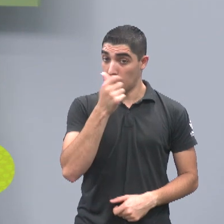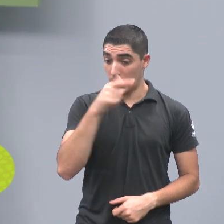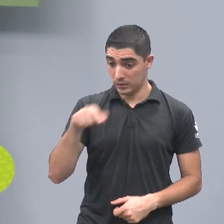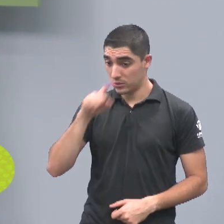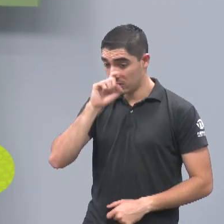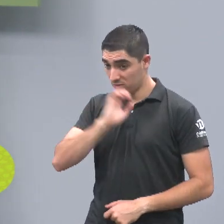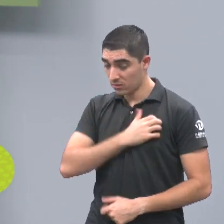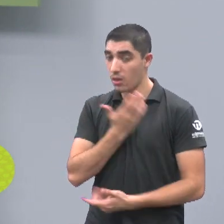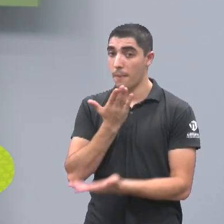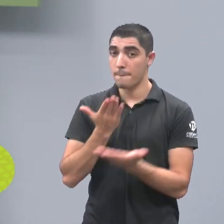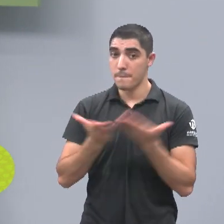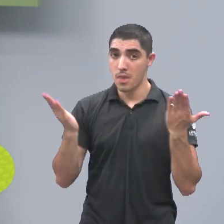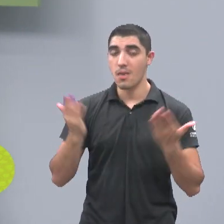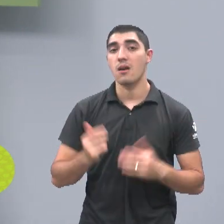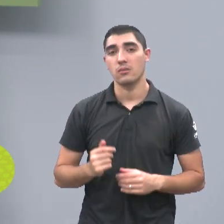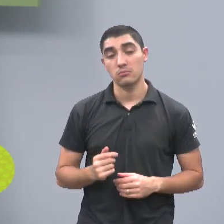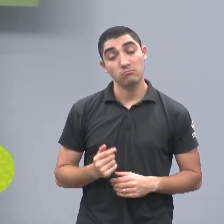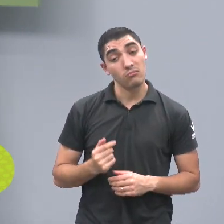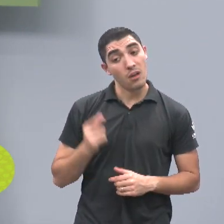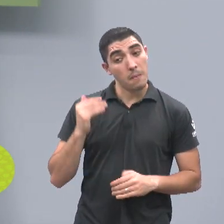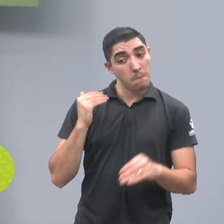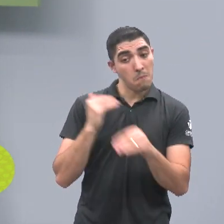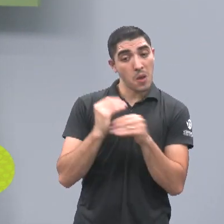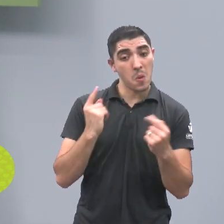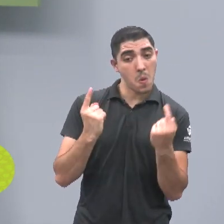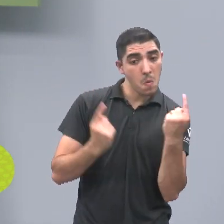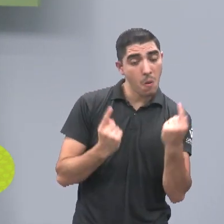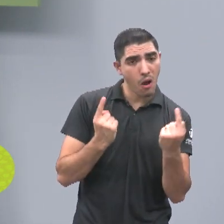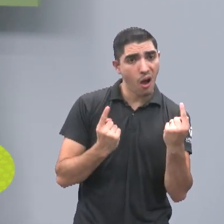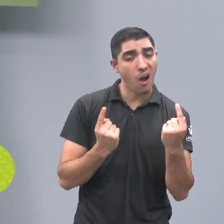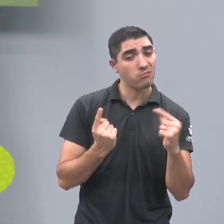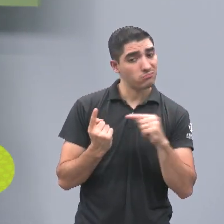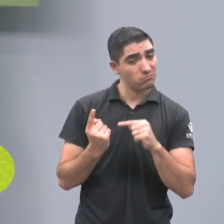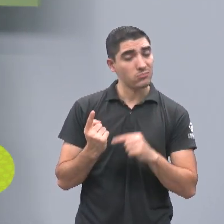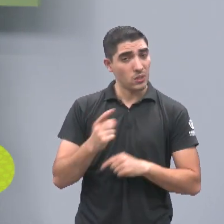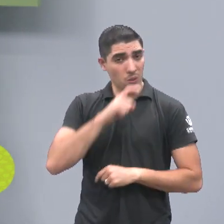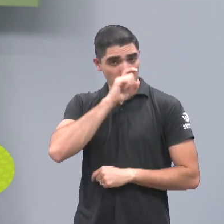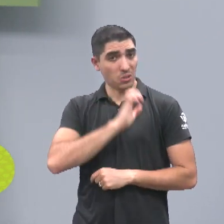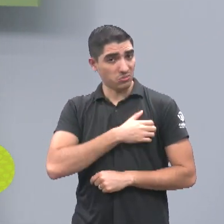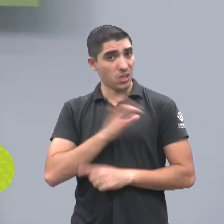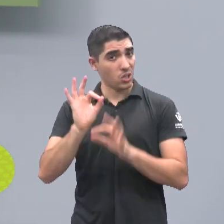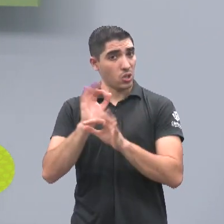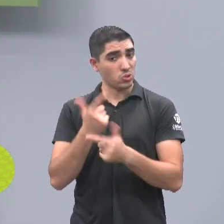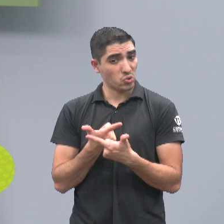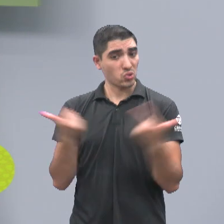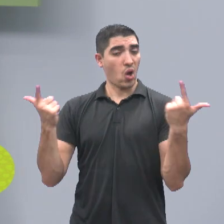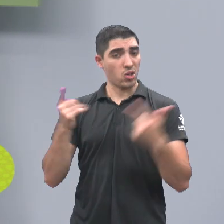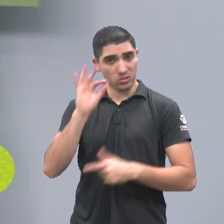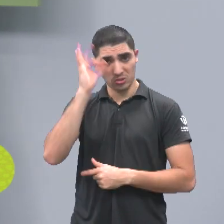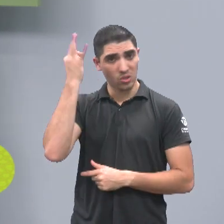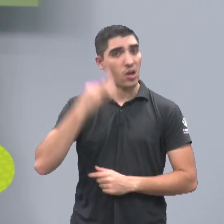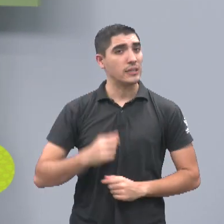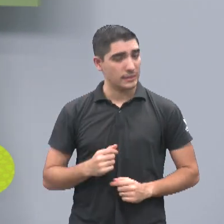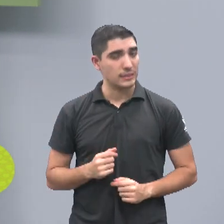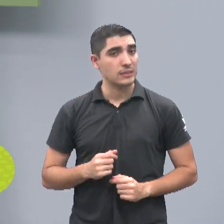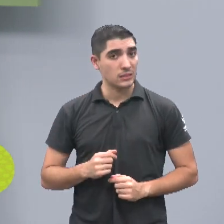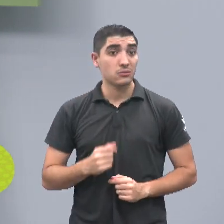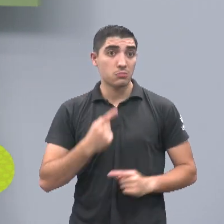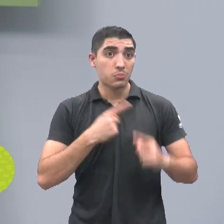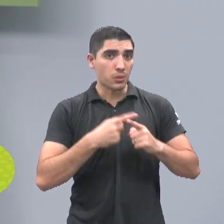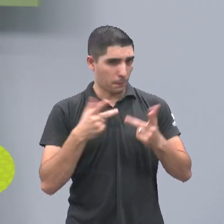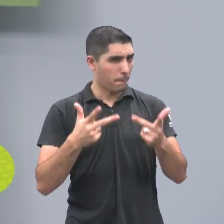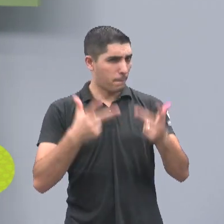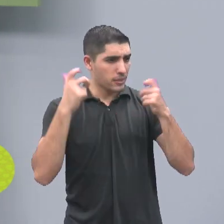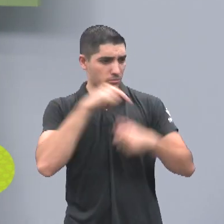José. O empate acabou até ficando, de certa forma, de bom tamanho, porque o que a gente viu no final do jogo poderia até ser pior para o São